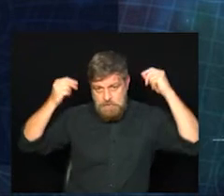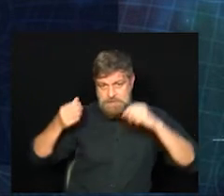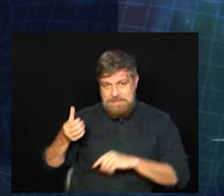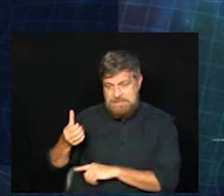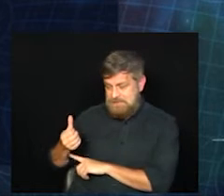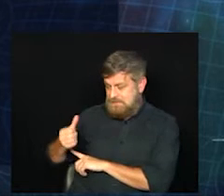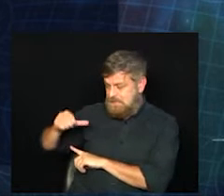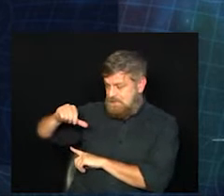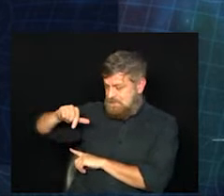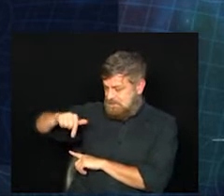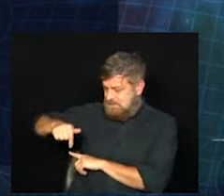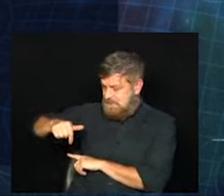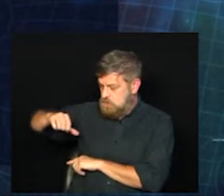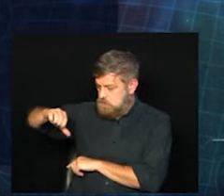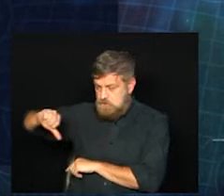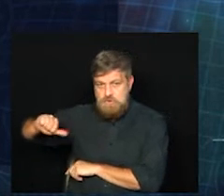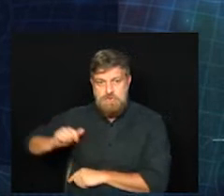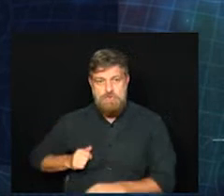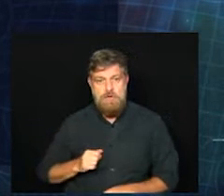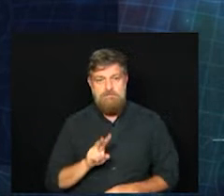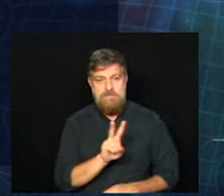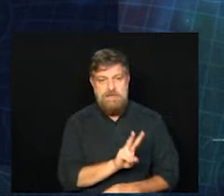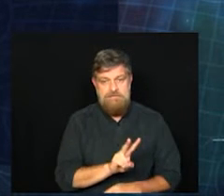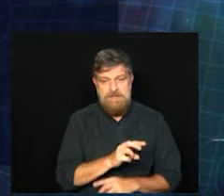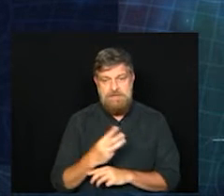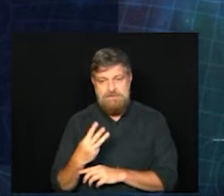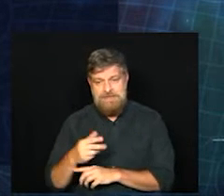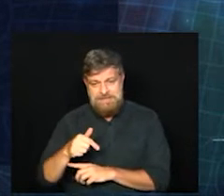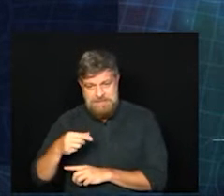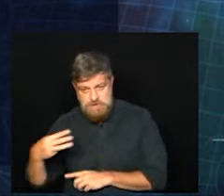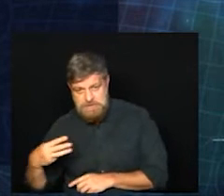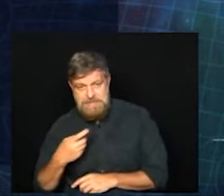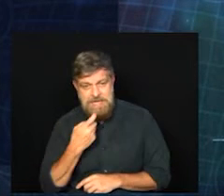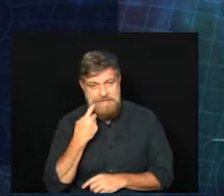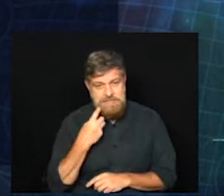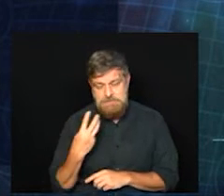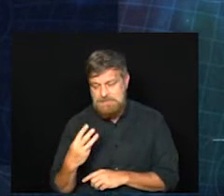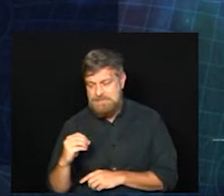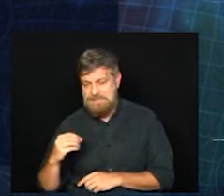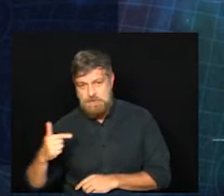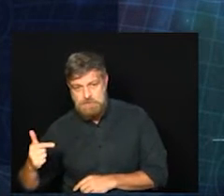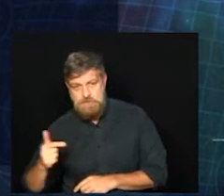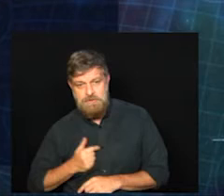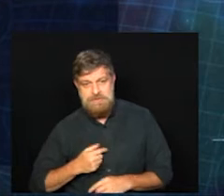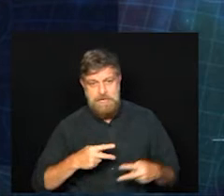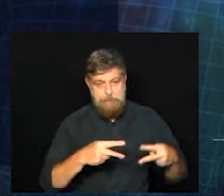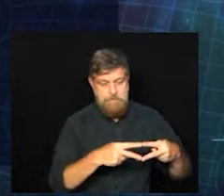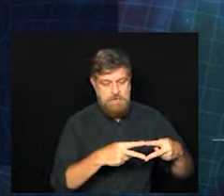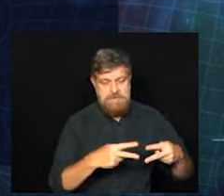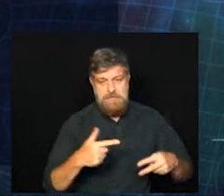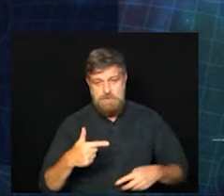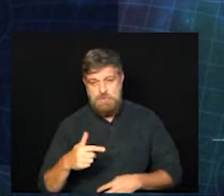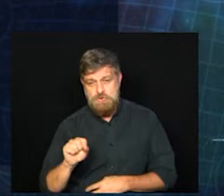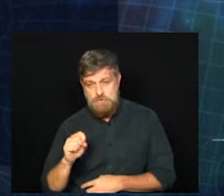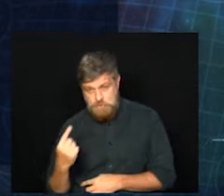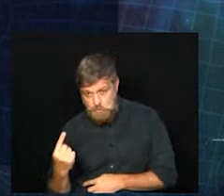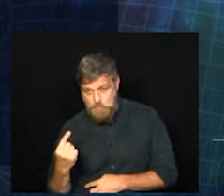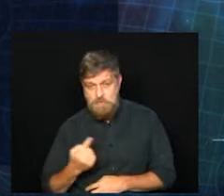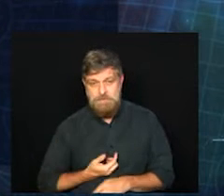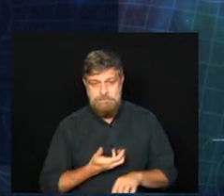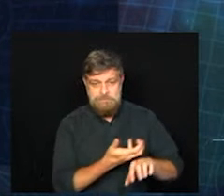Valinhos, 373, Itatiba, 302, Paulínia, 281 óbitos, Nova